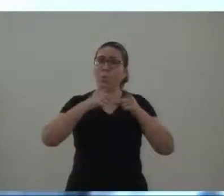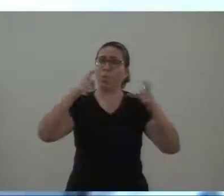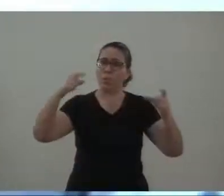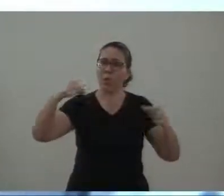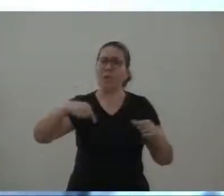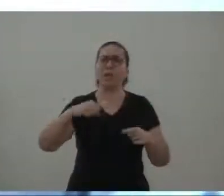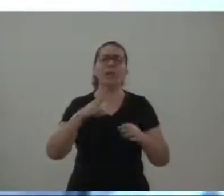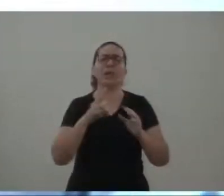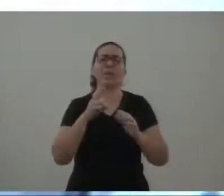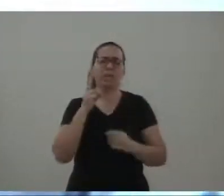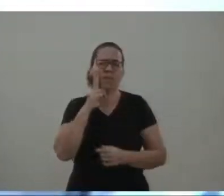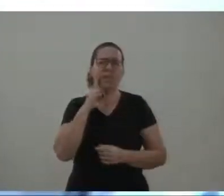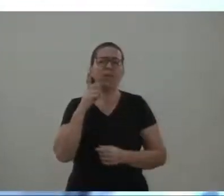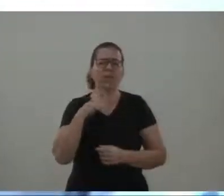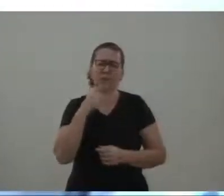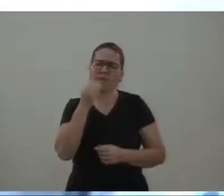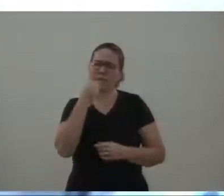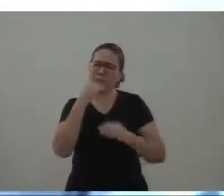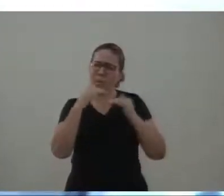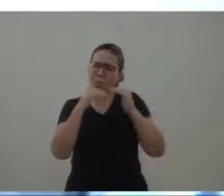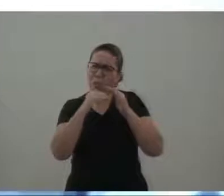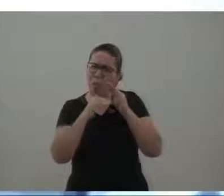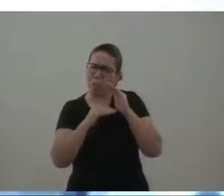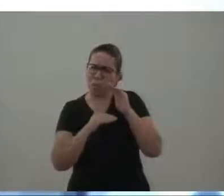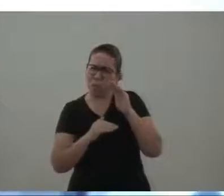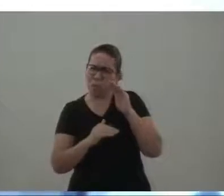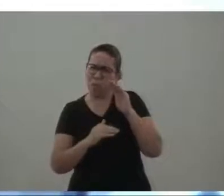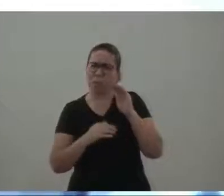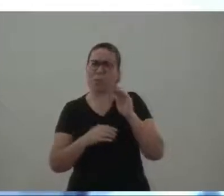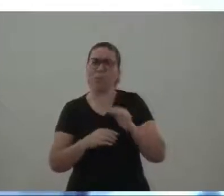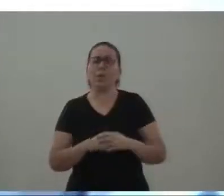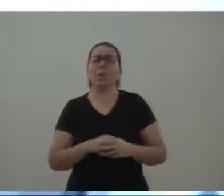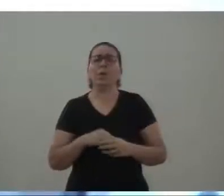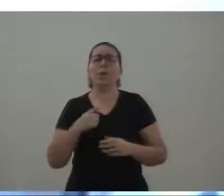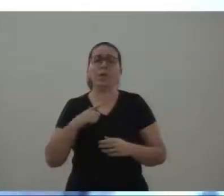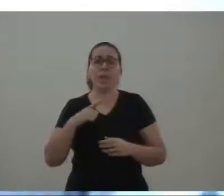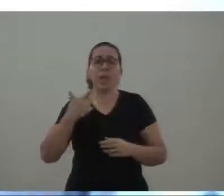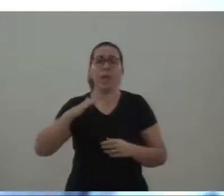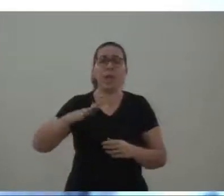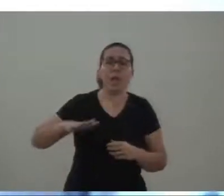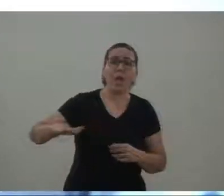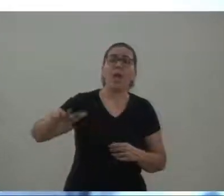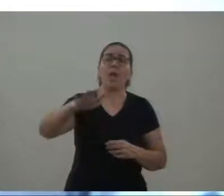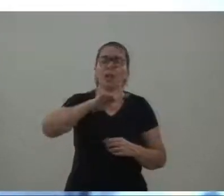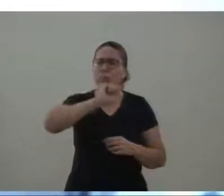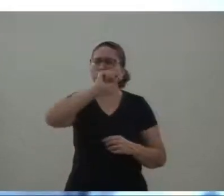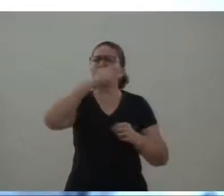bem inferior à média do estado de São Paulo, e ela é bem inferior à média da região